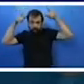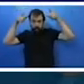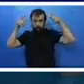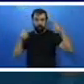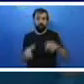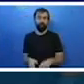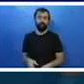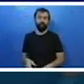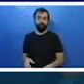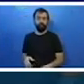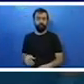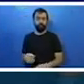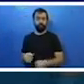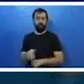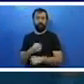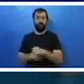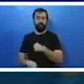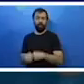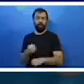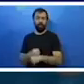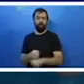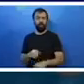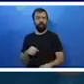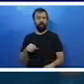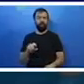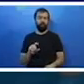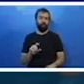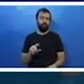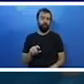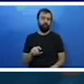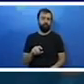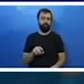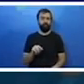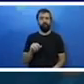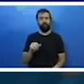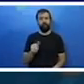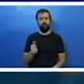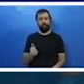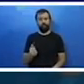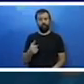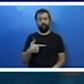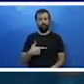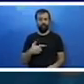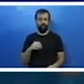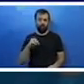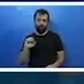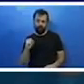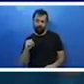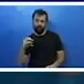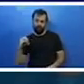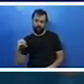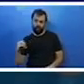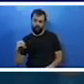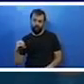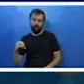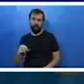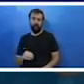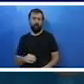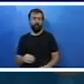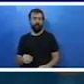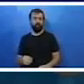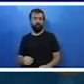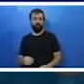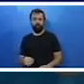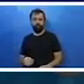de 1780, 1789... que até nessa época foi até Dona Maria